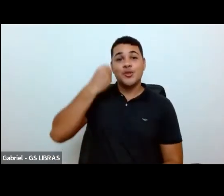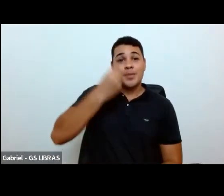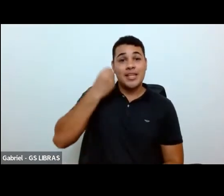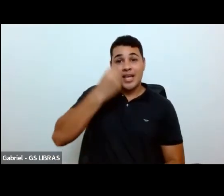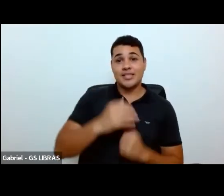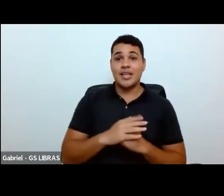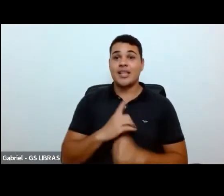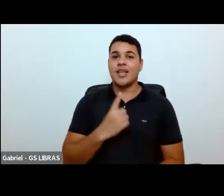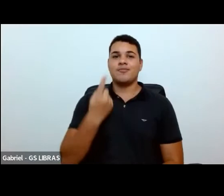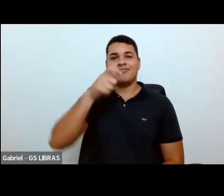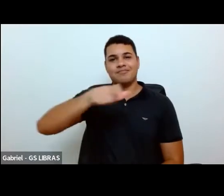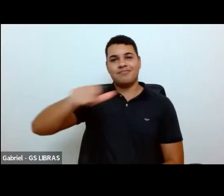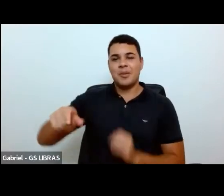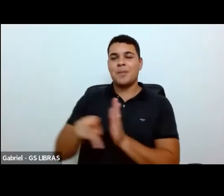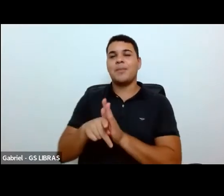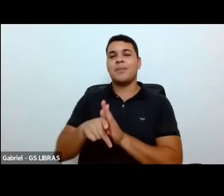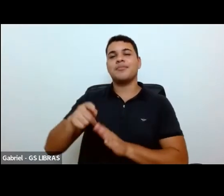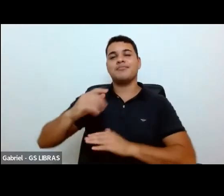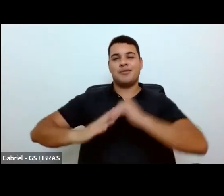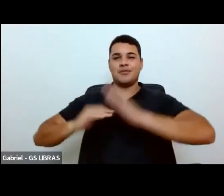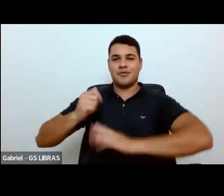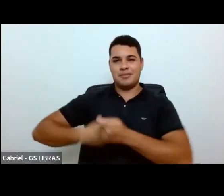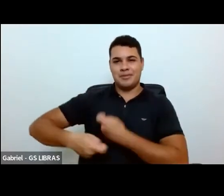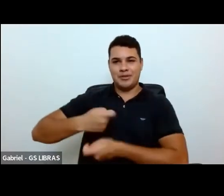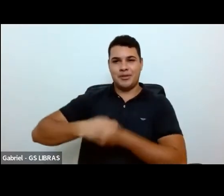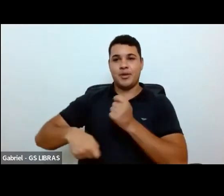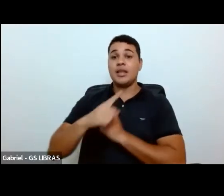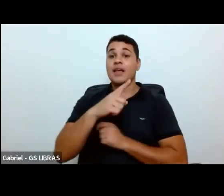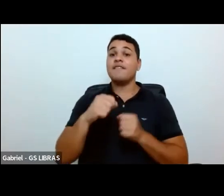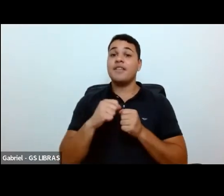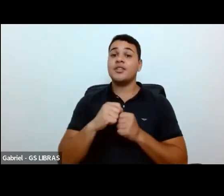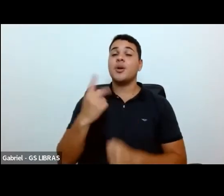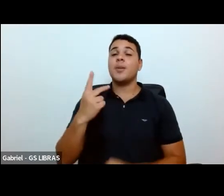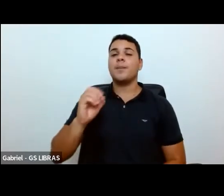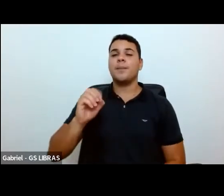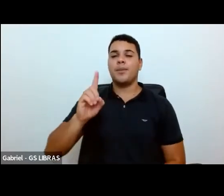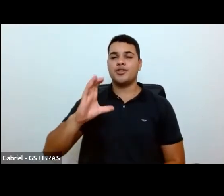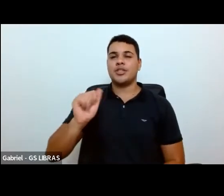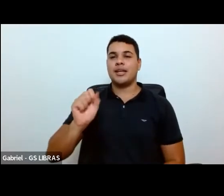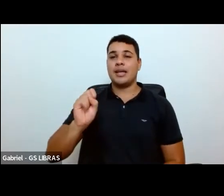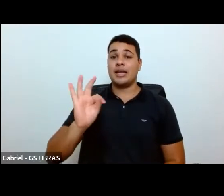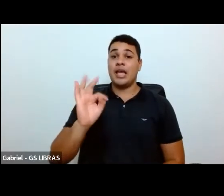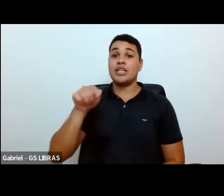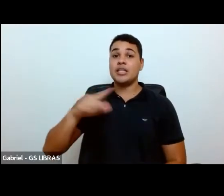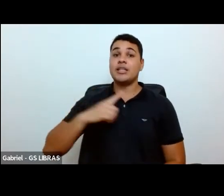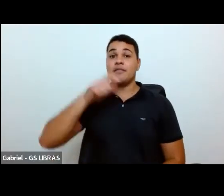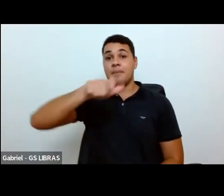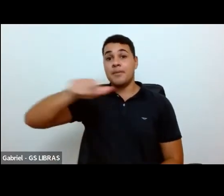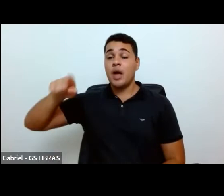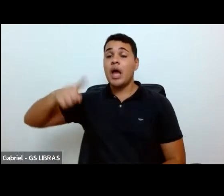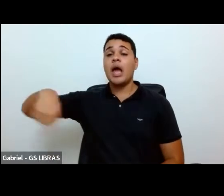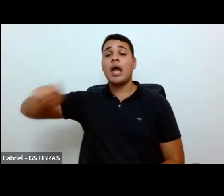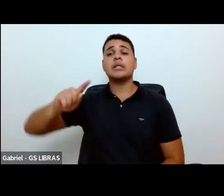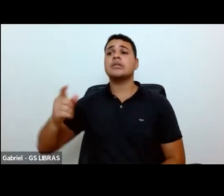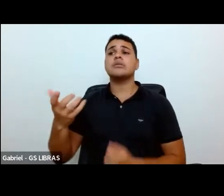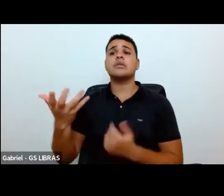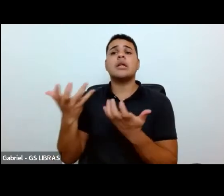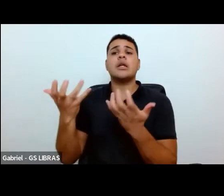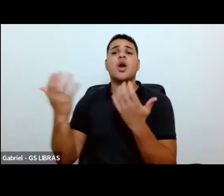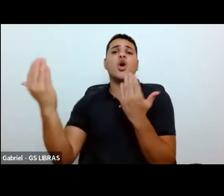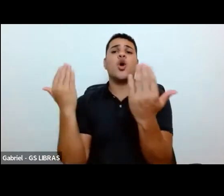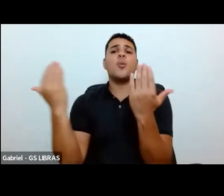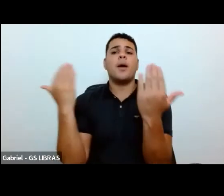As Economistas da USP fez um episódio sobre a pesquisa da pandemia e um dos episódios era as comparações das respostas aos governos